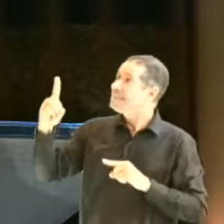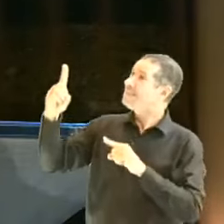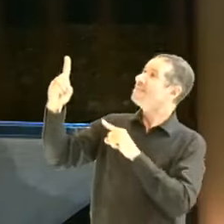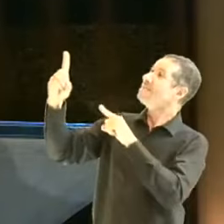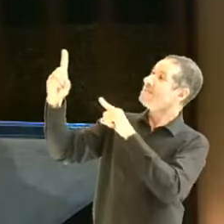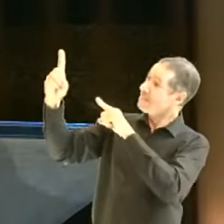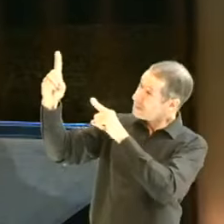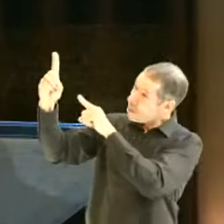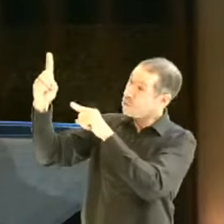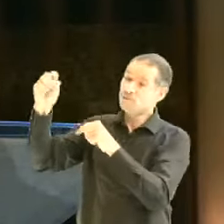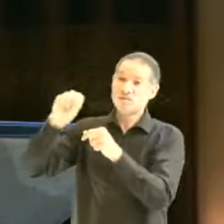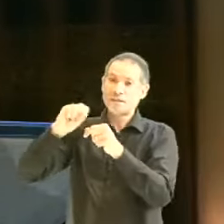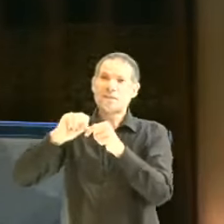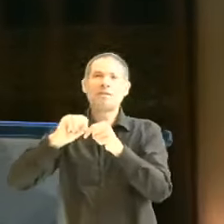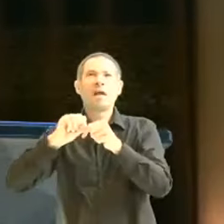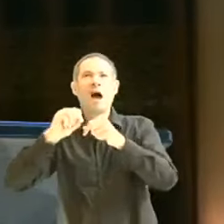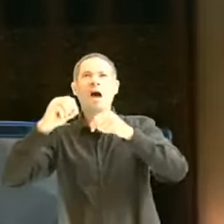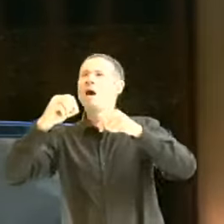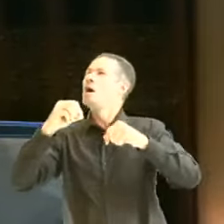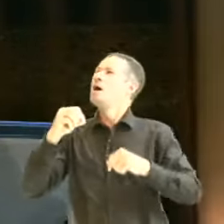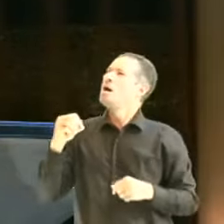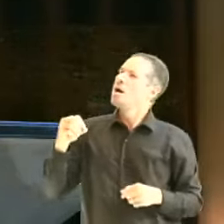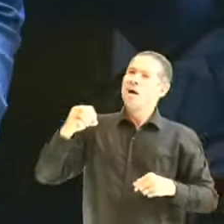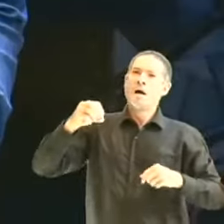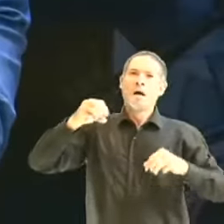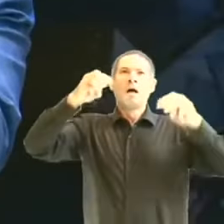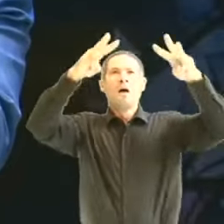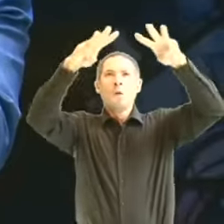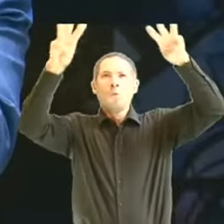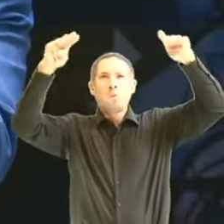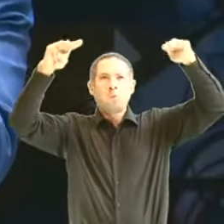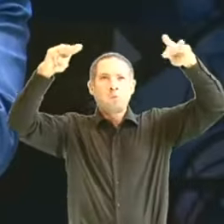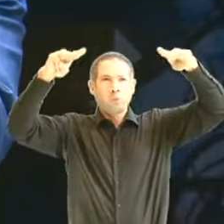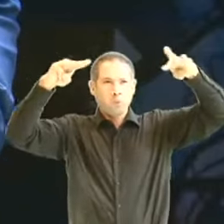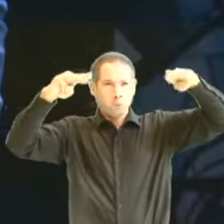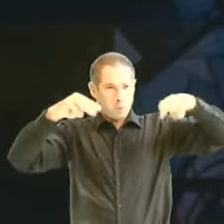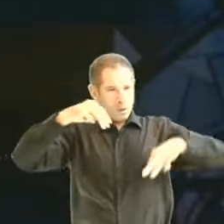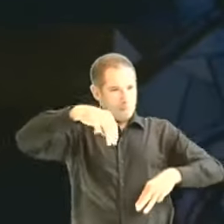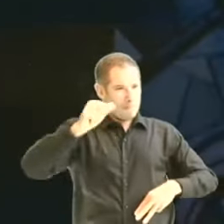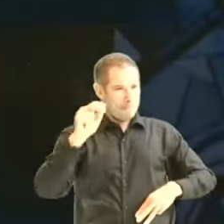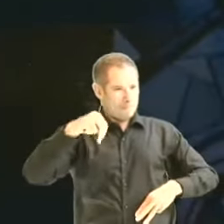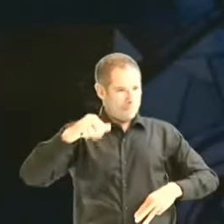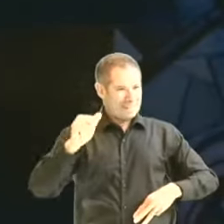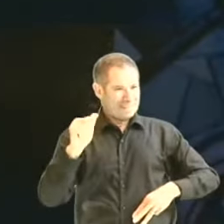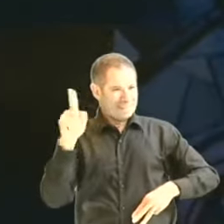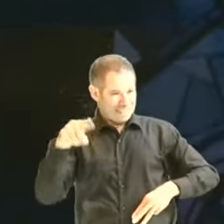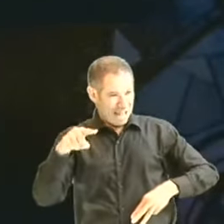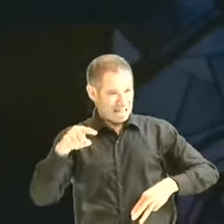Deus fazia chover pão do céu, maná.